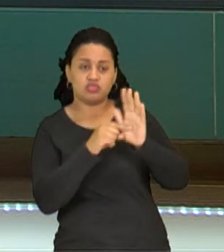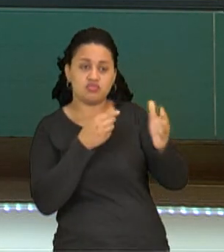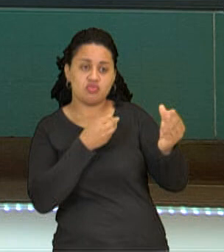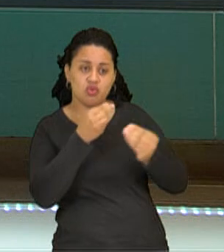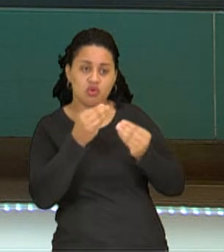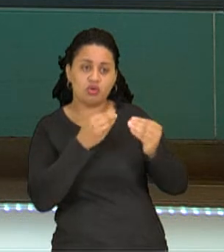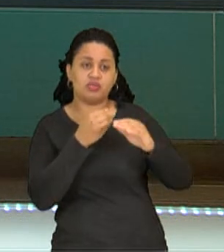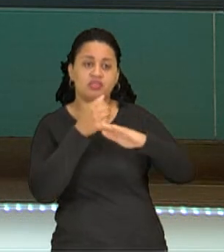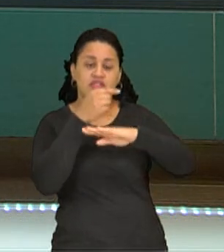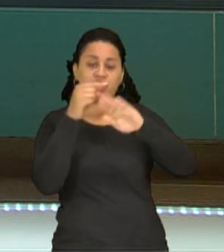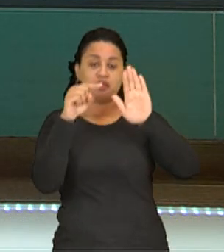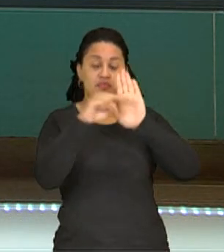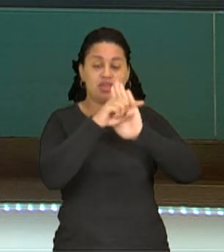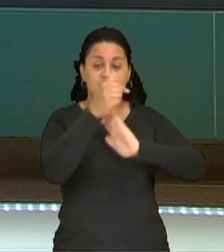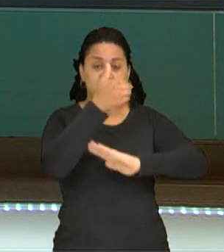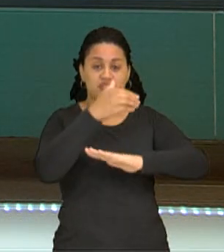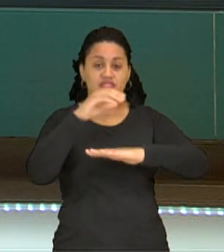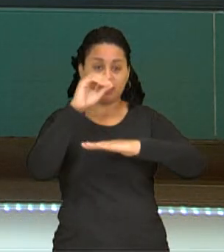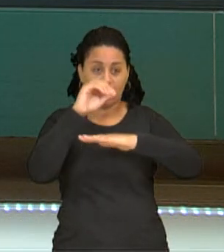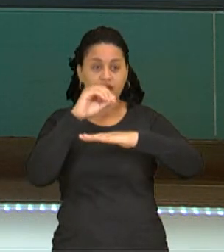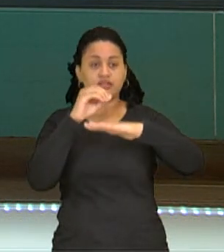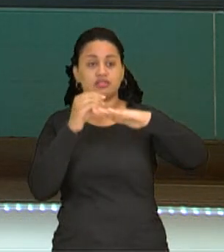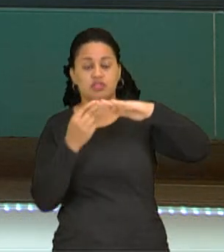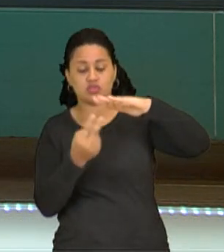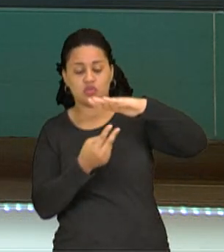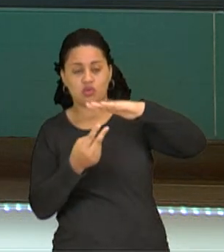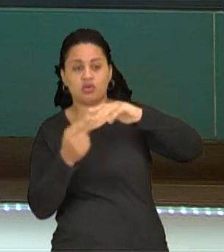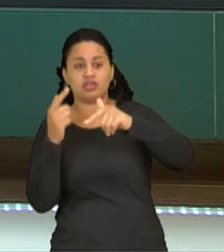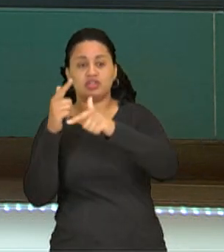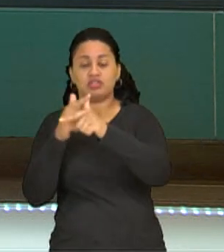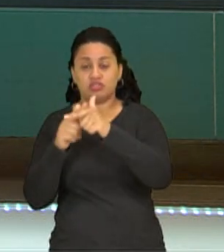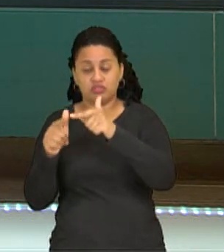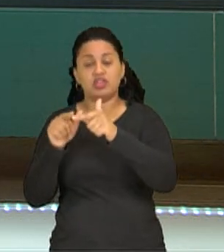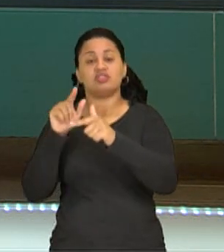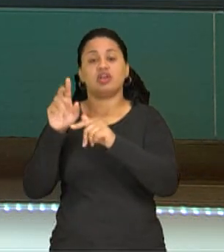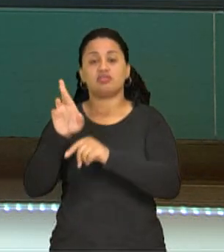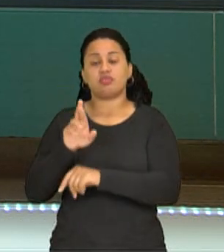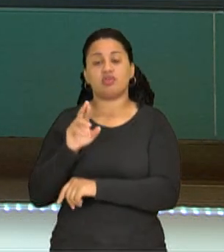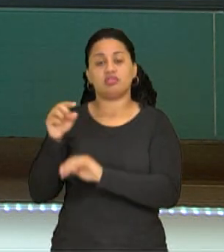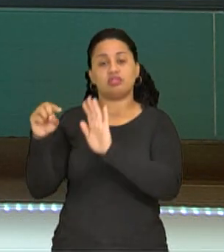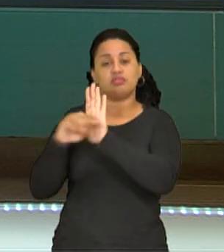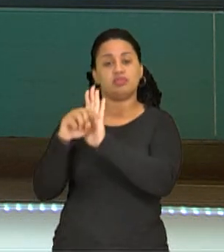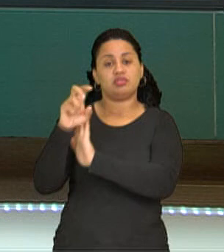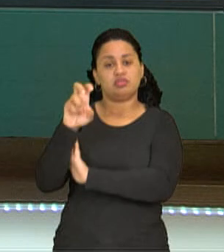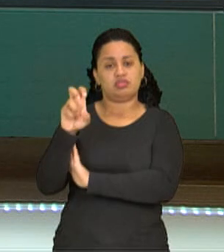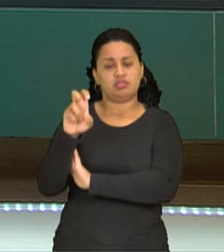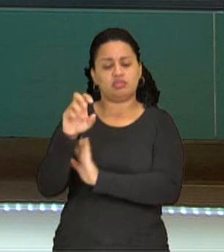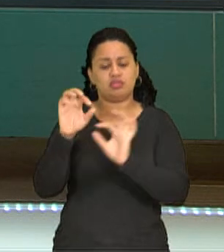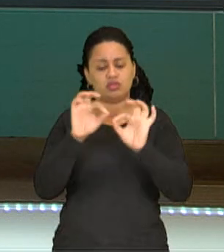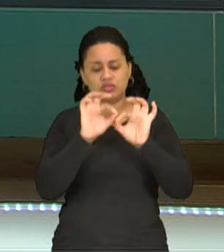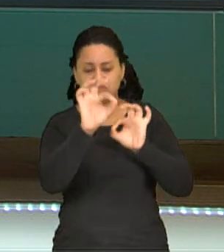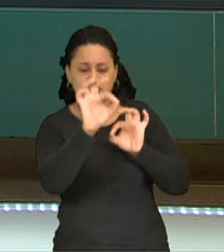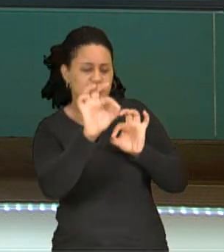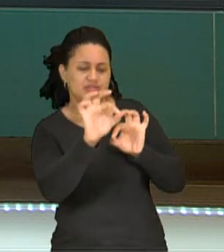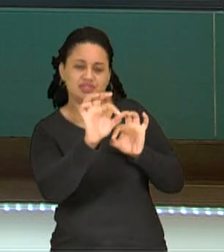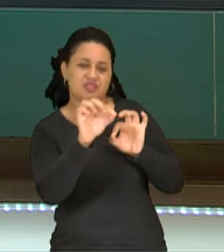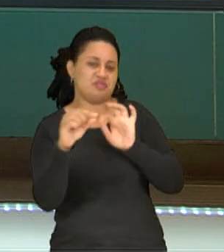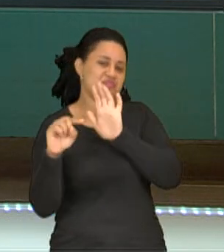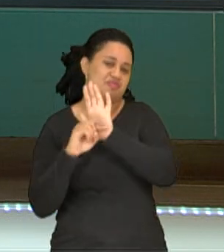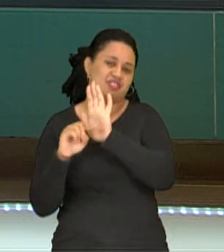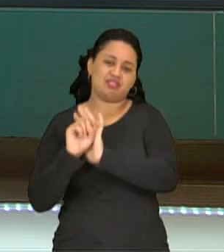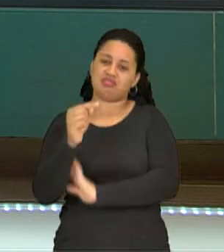3 menos 7, menos 10 dividido por 2, menos 5. Como a gente está falando em distância, não tem sentido em